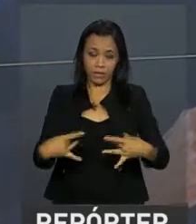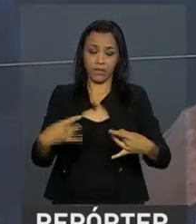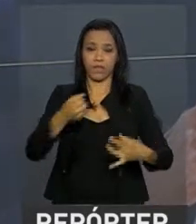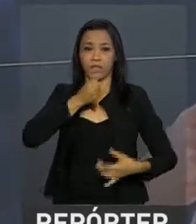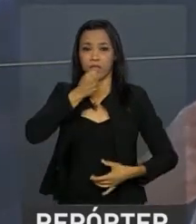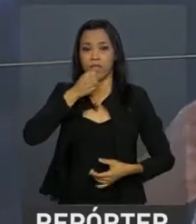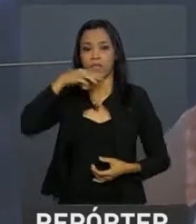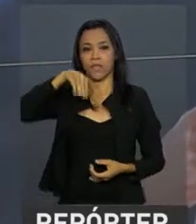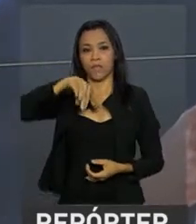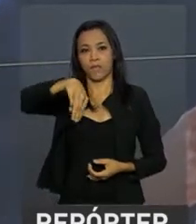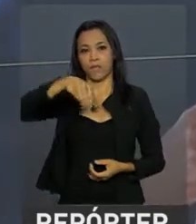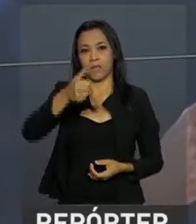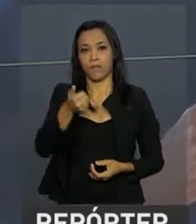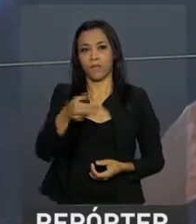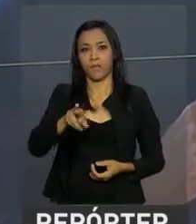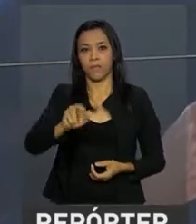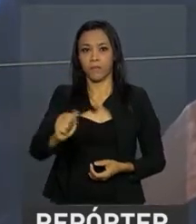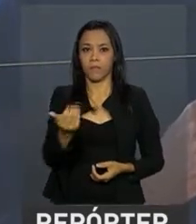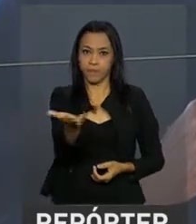Kenupi. Oi, Mara.